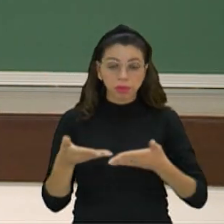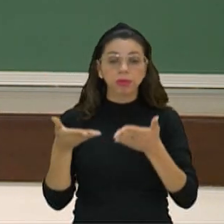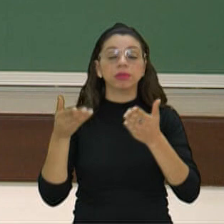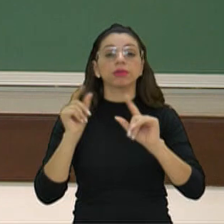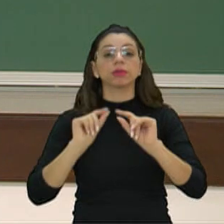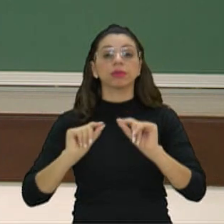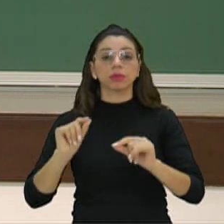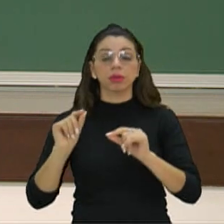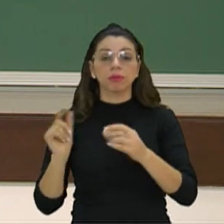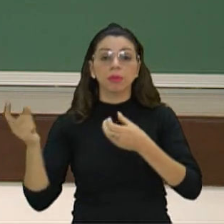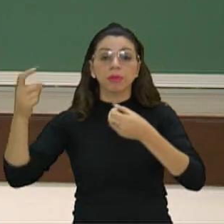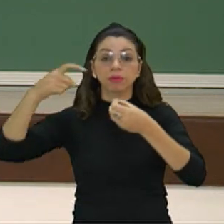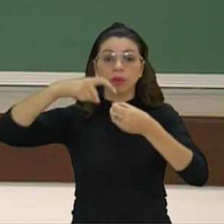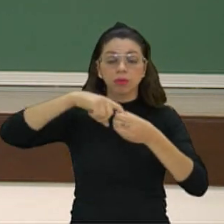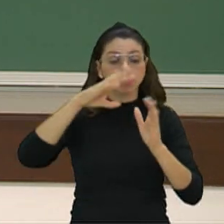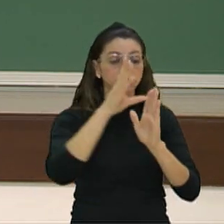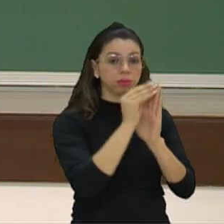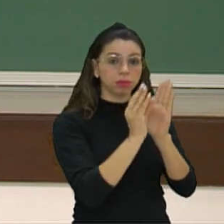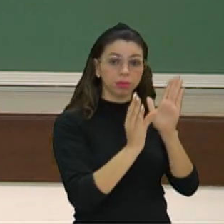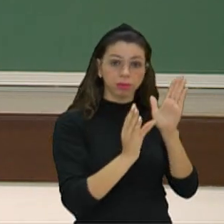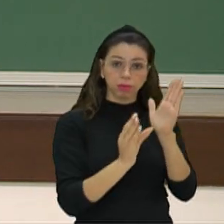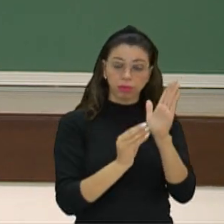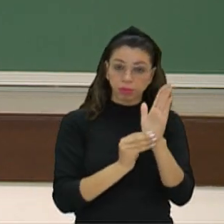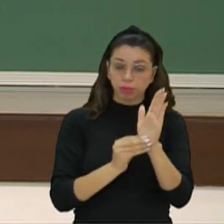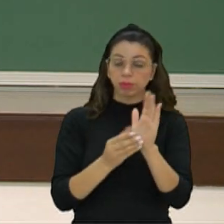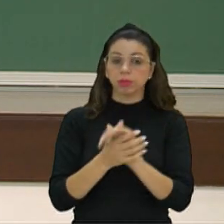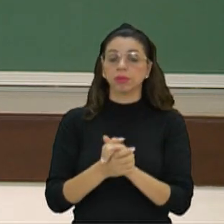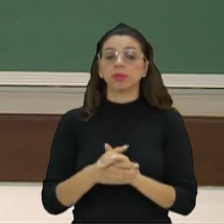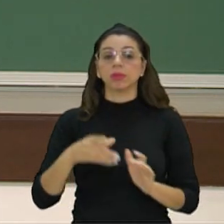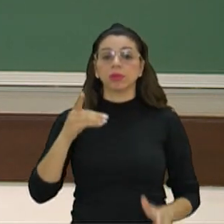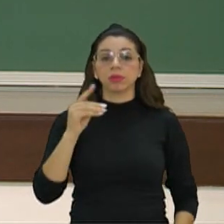assunto sobre discurso indireto, tá bom?